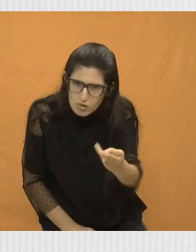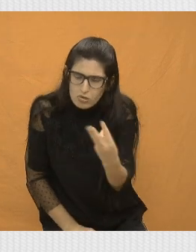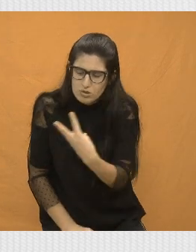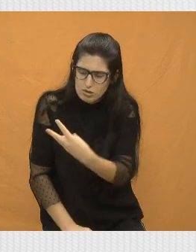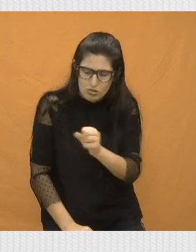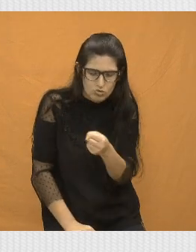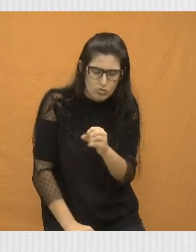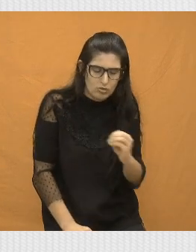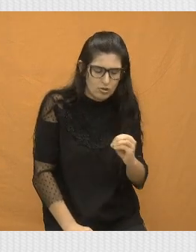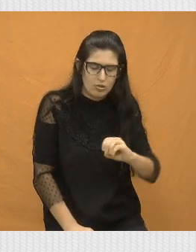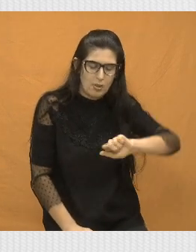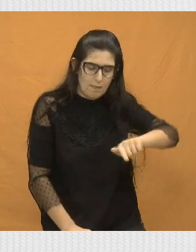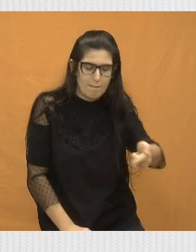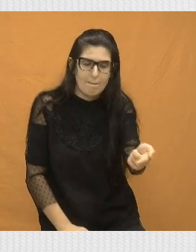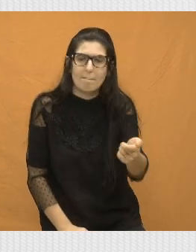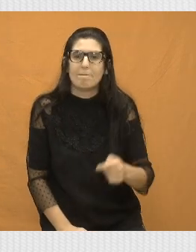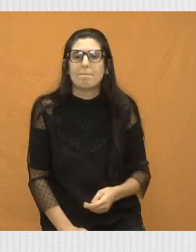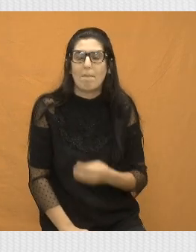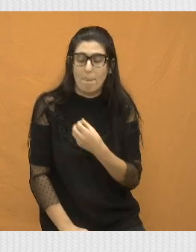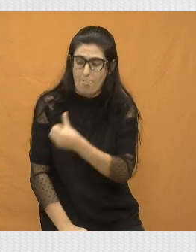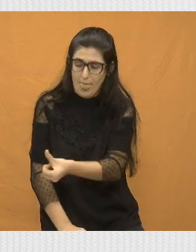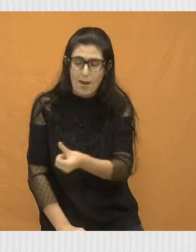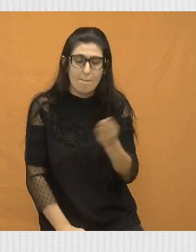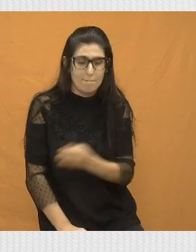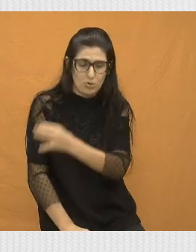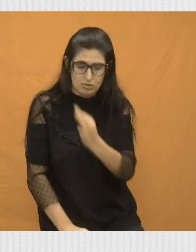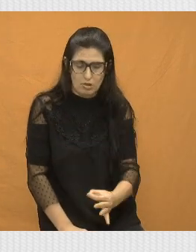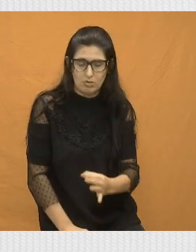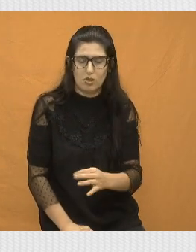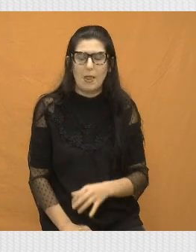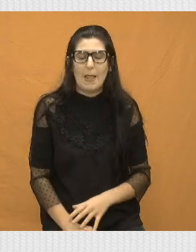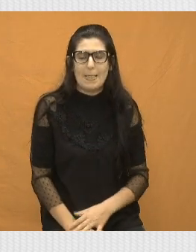19.380.000, chegando ao percentual de 6%.